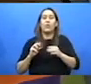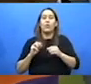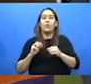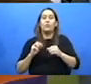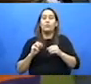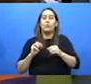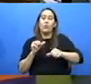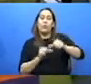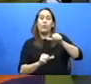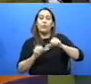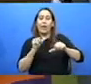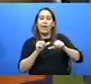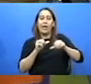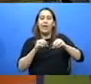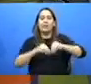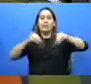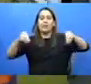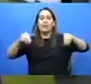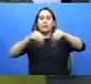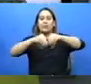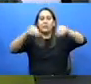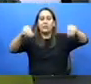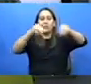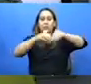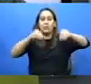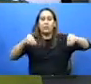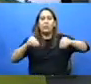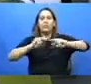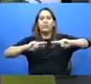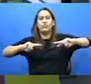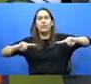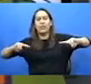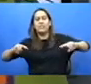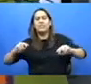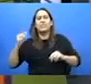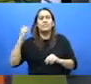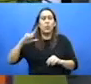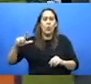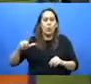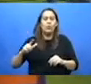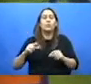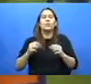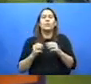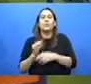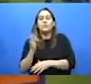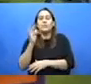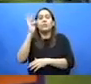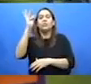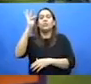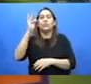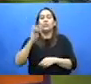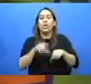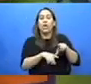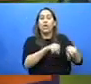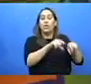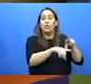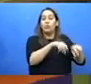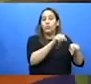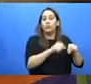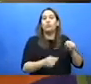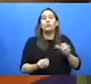Então, para ela se multiplicar, né? O fruto protege a semente, que dará origem a uma